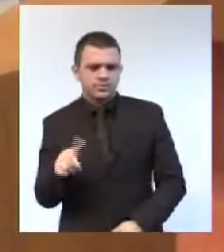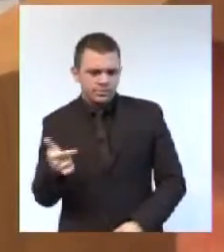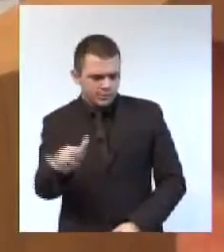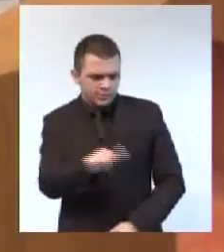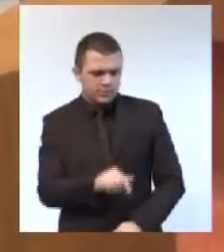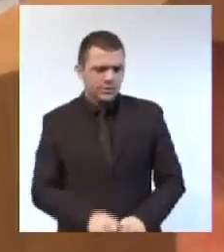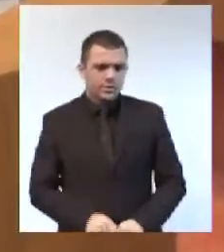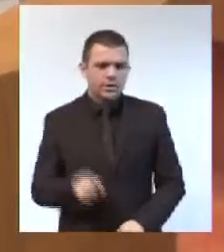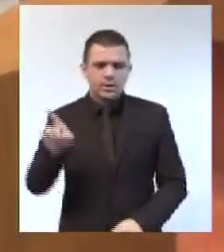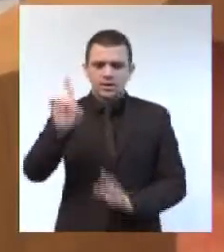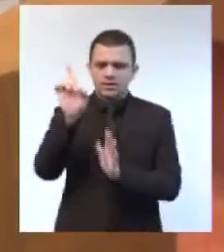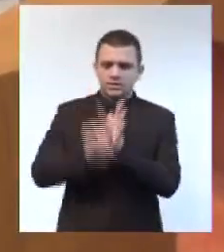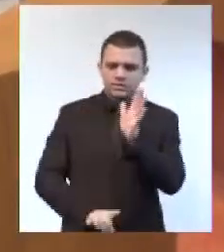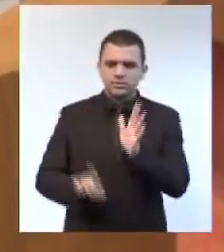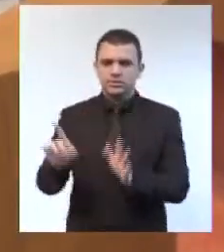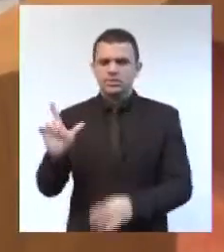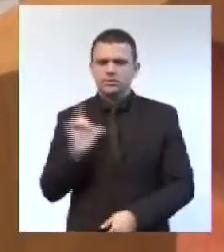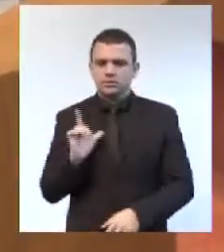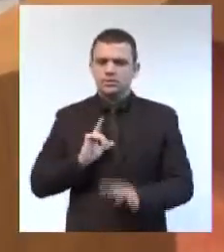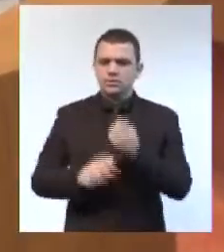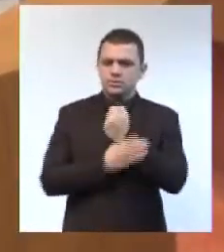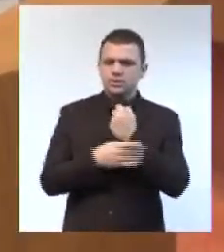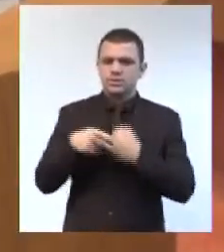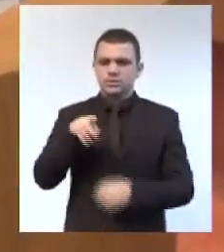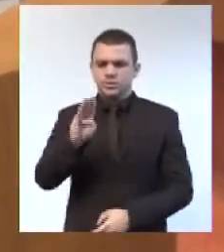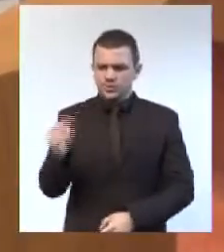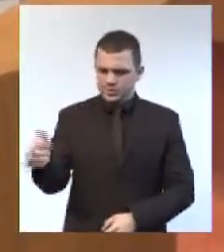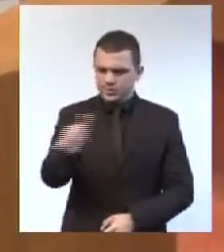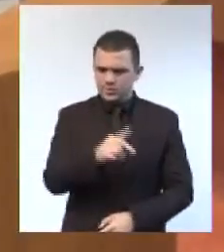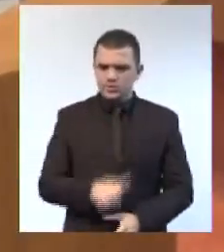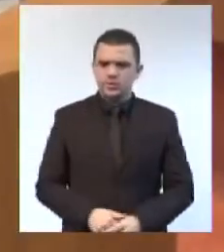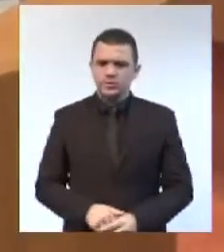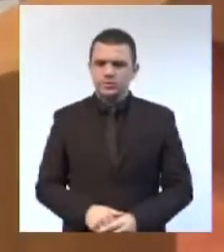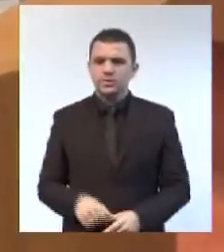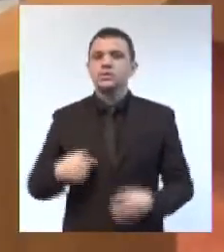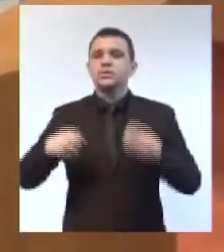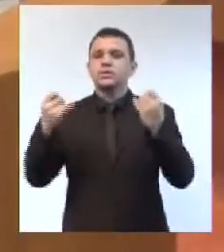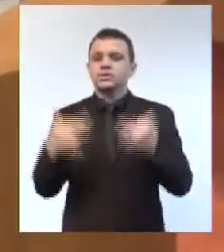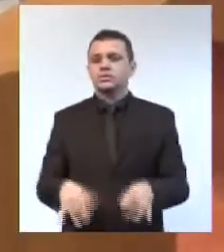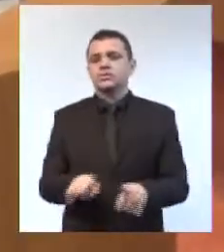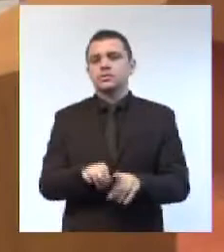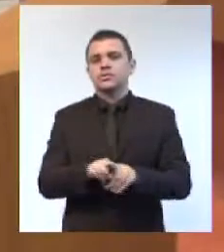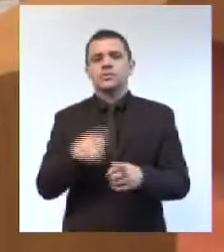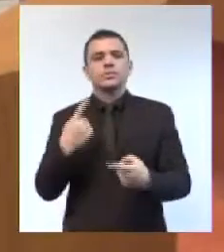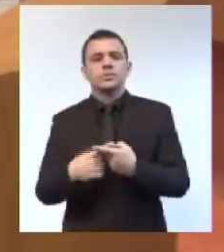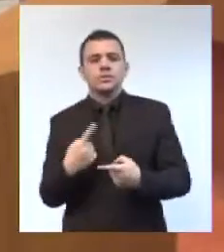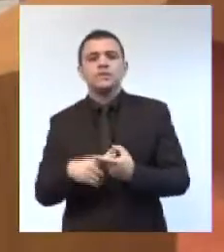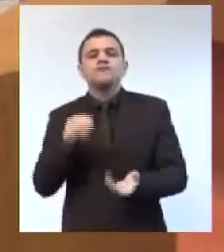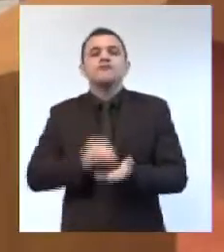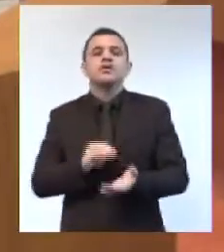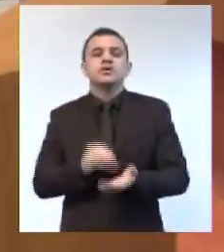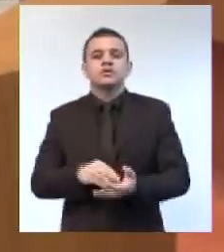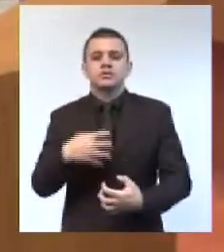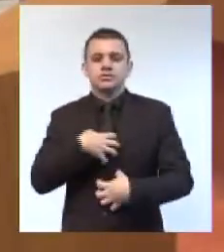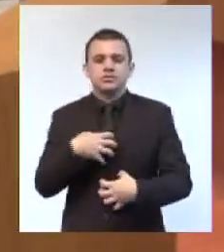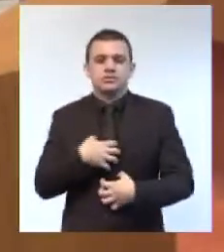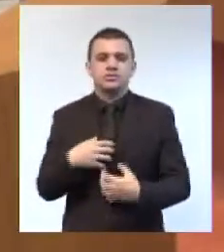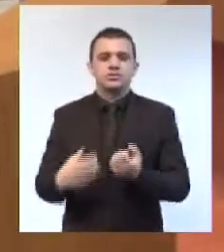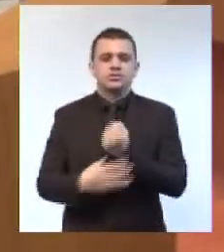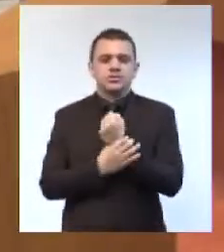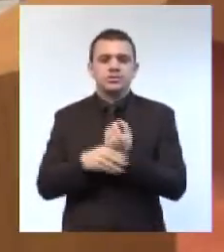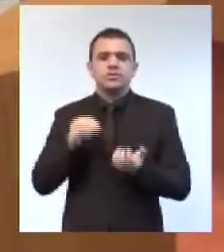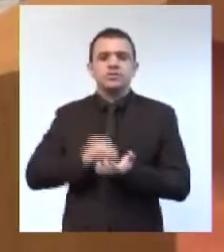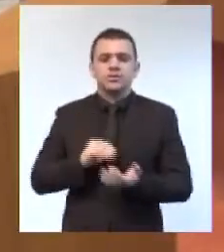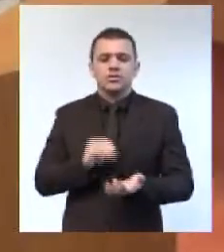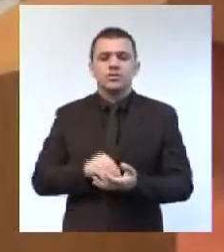direito também de ter a segurança? E digo isso porque boa parte da segurança, da insegurança, vem pelas fronteiras exatamente